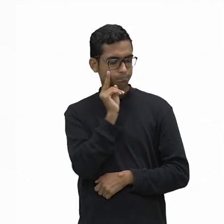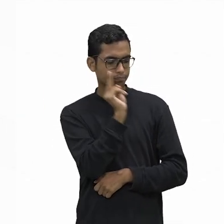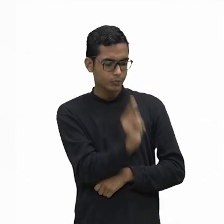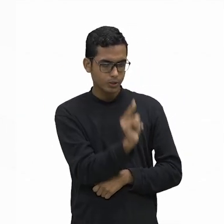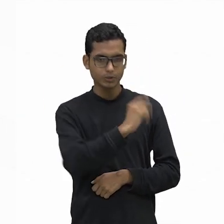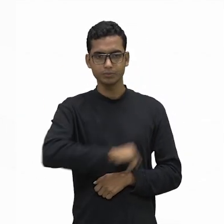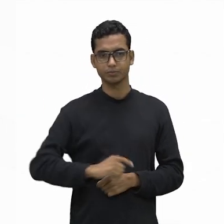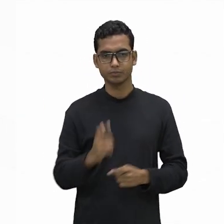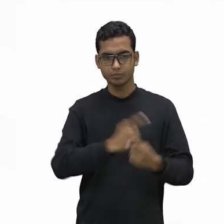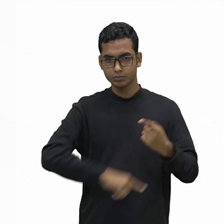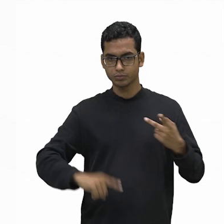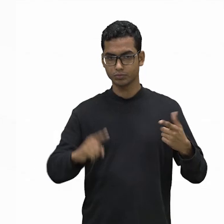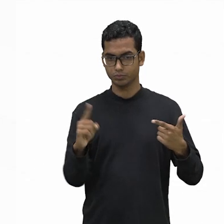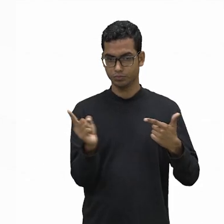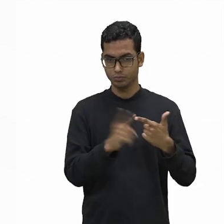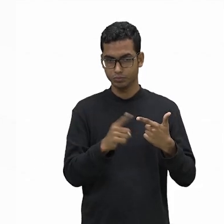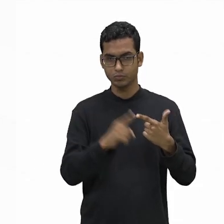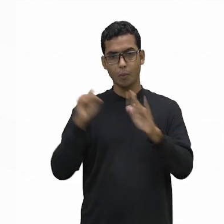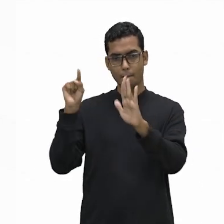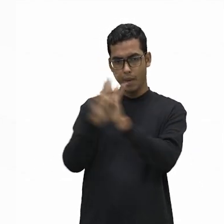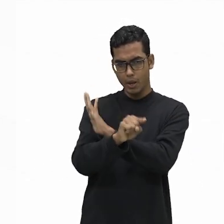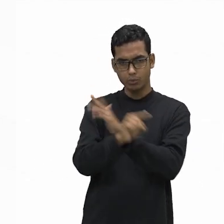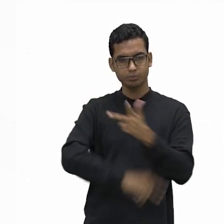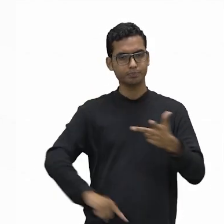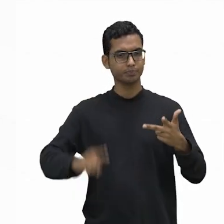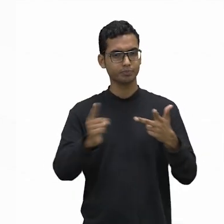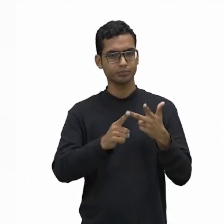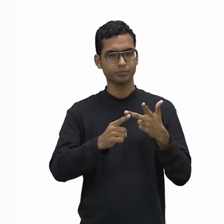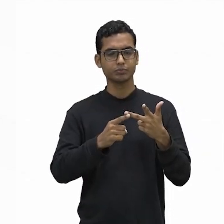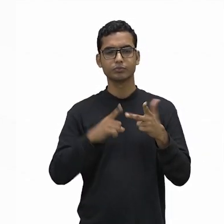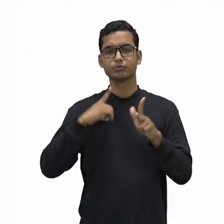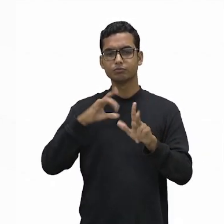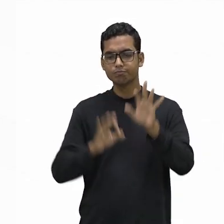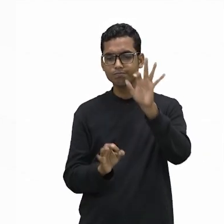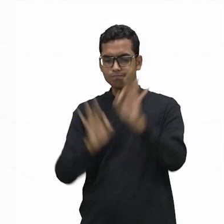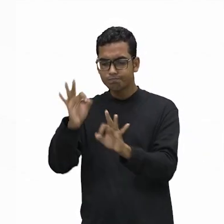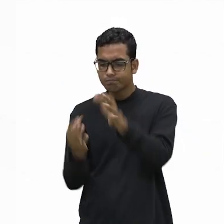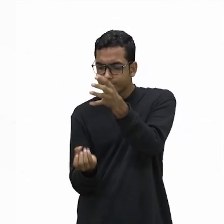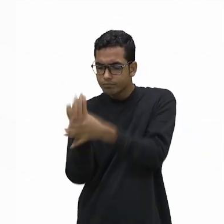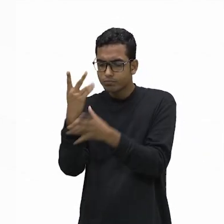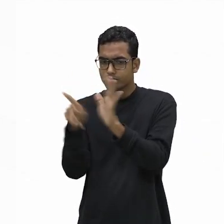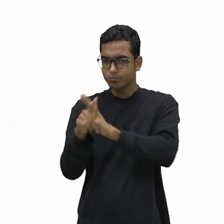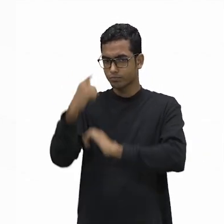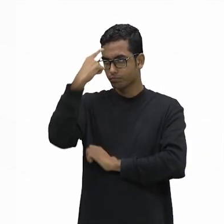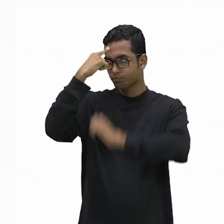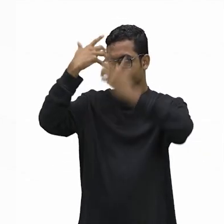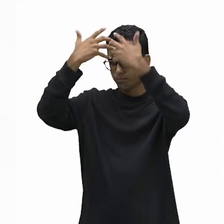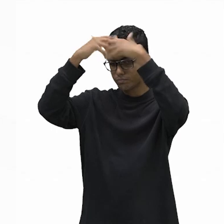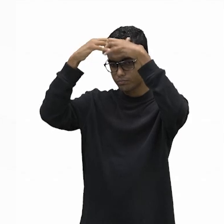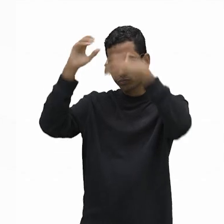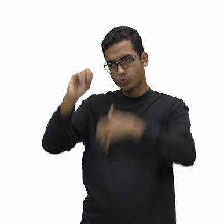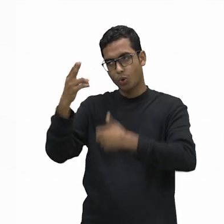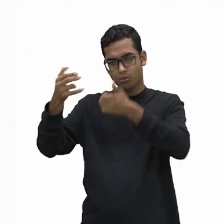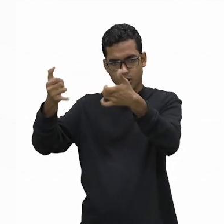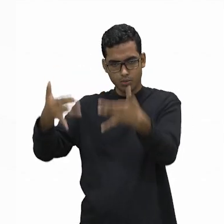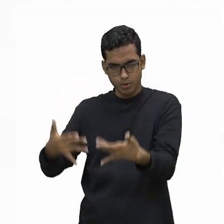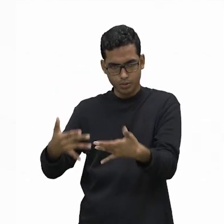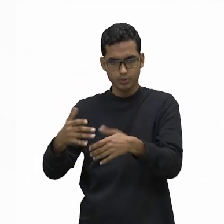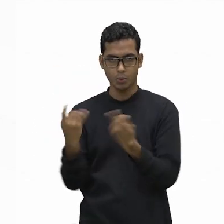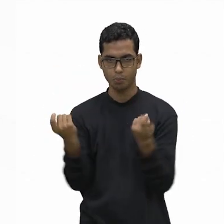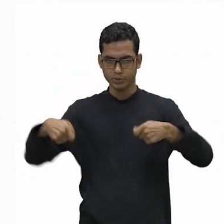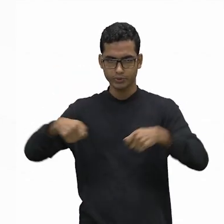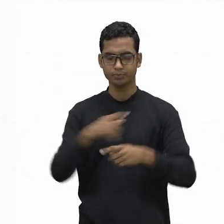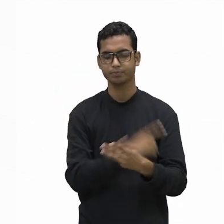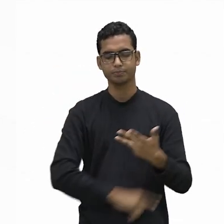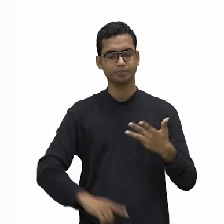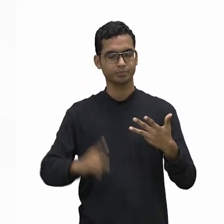O segundo passo, faça uma pergunta. No terceiro passo, formule uma hipótese ou uma explicação testável.